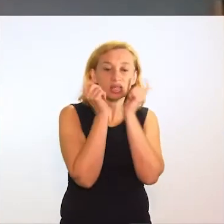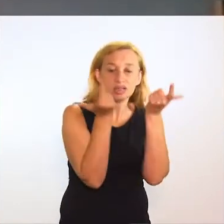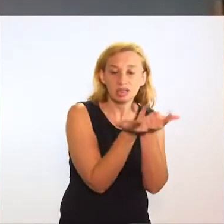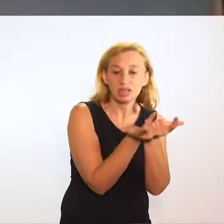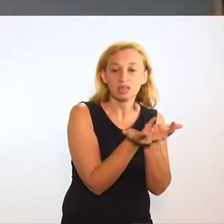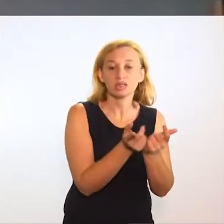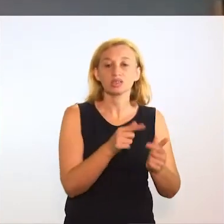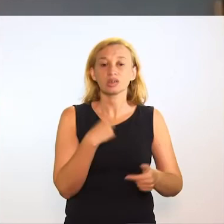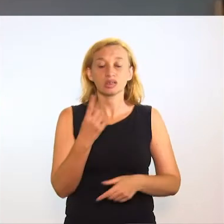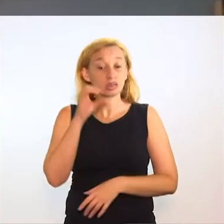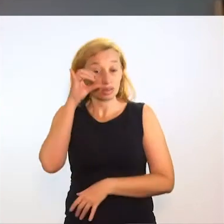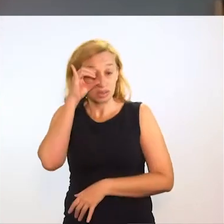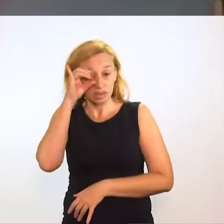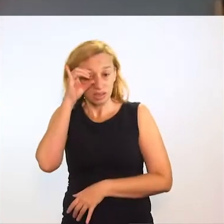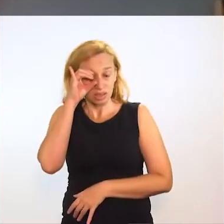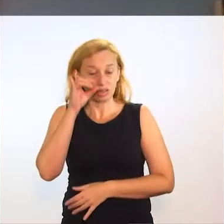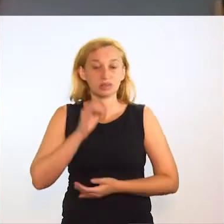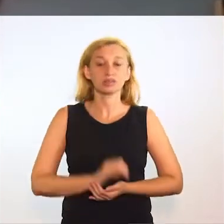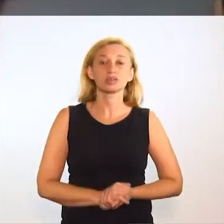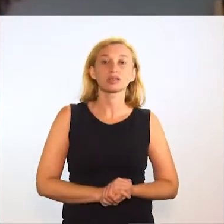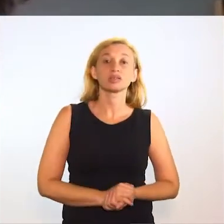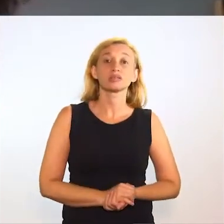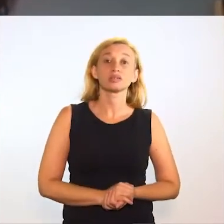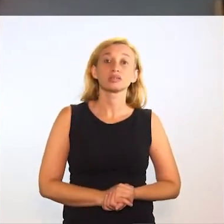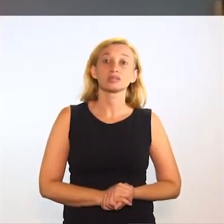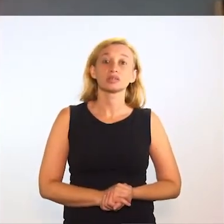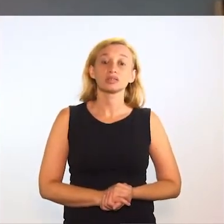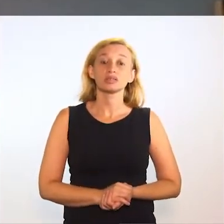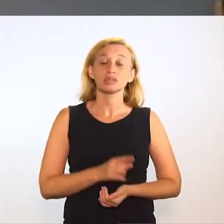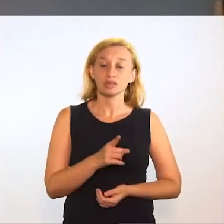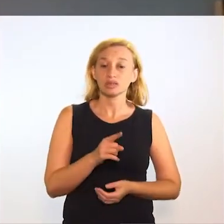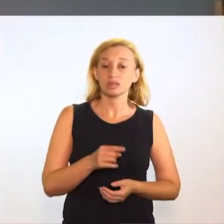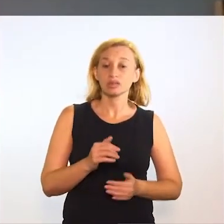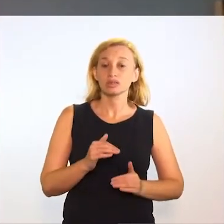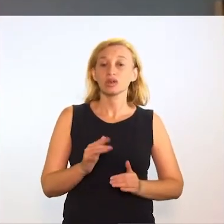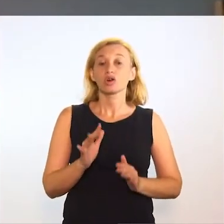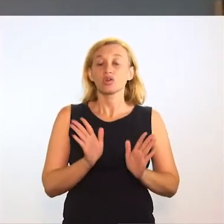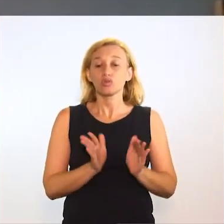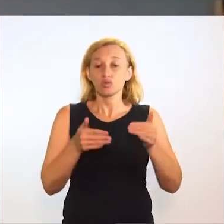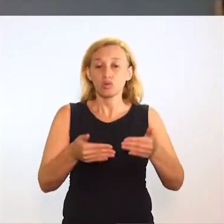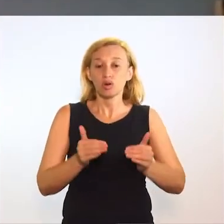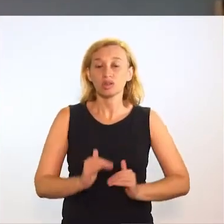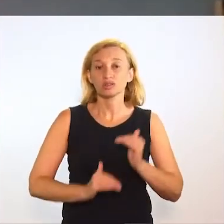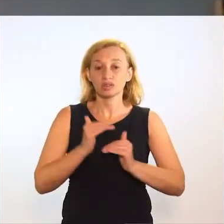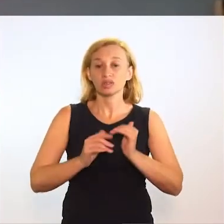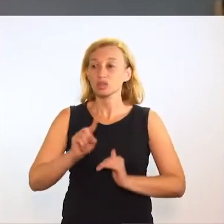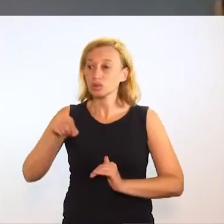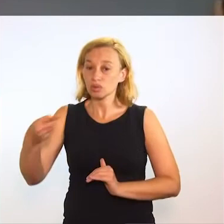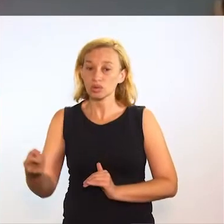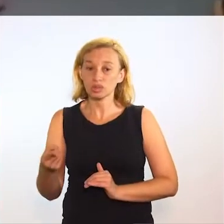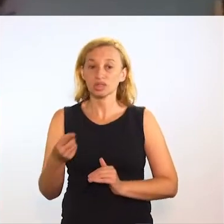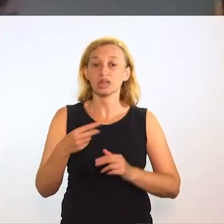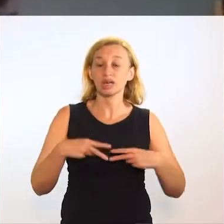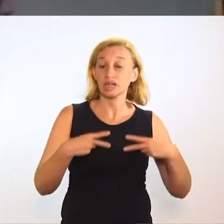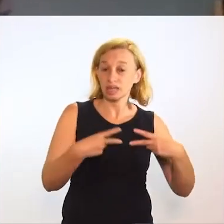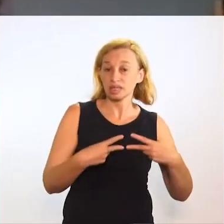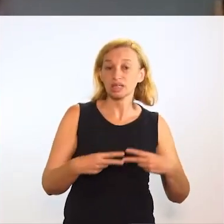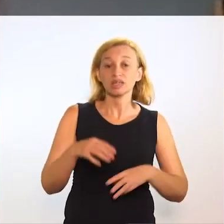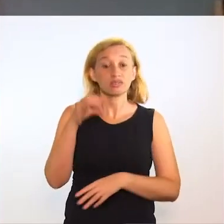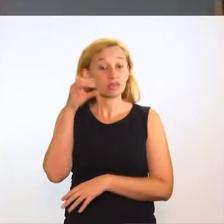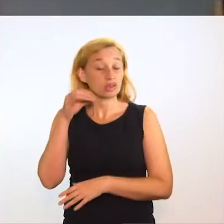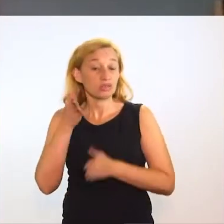Assembleia Legislativa. A gente está no Instagram como @FórumDesenve, e se você for Fórum Desenvolvimento, acha também a gente em todas as